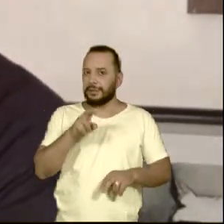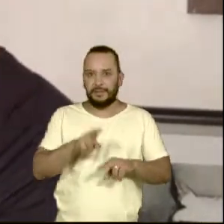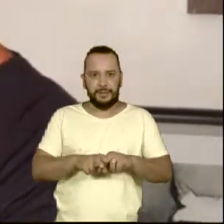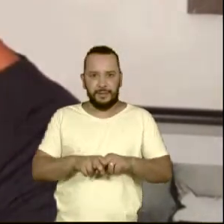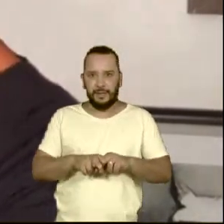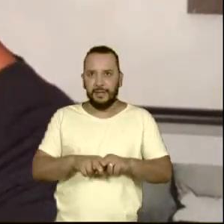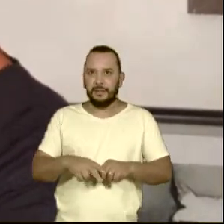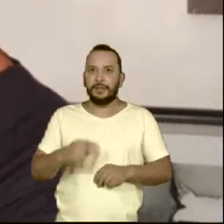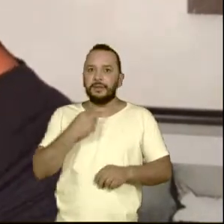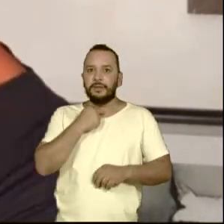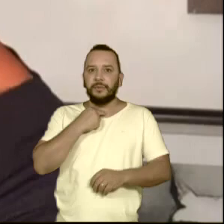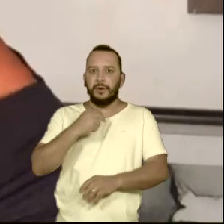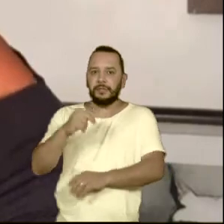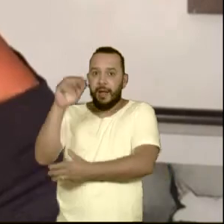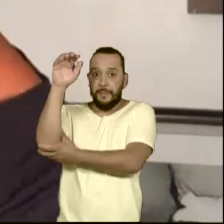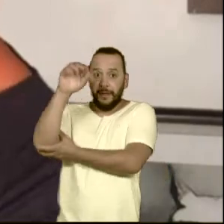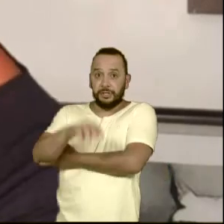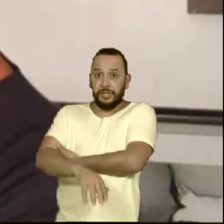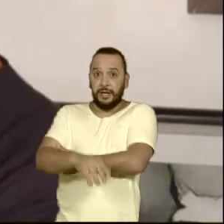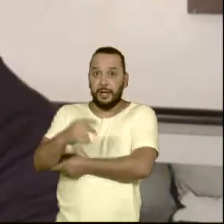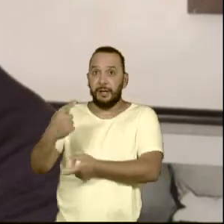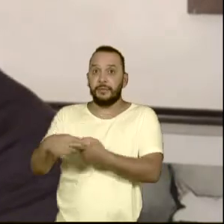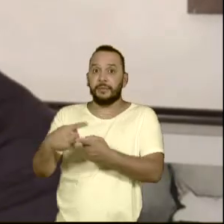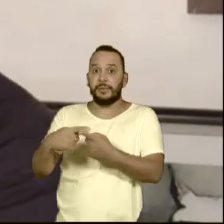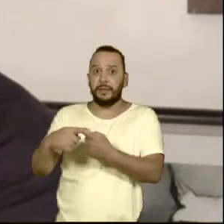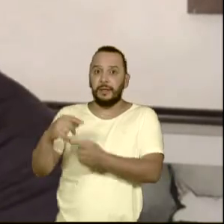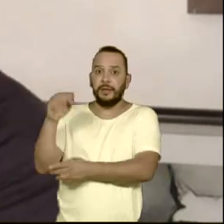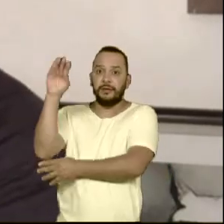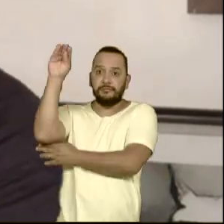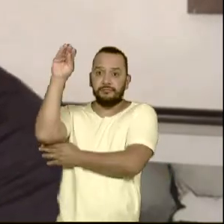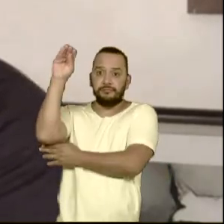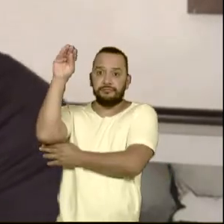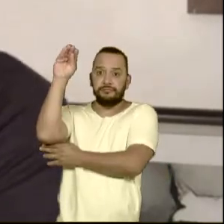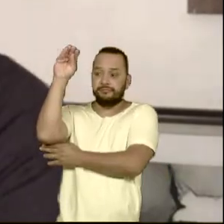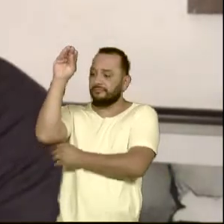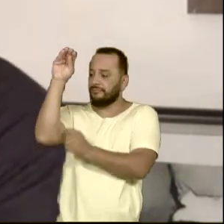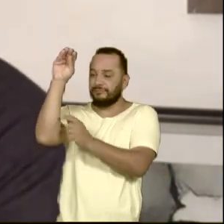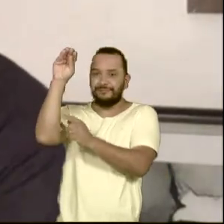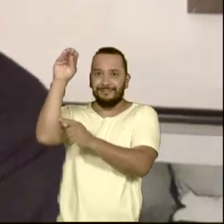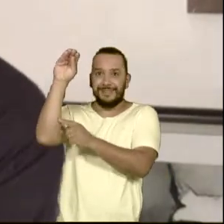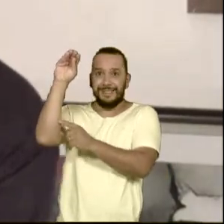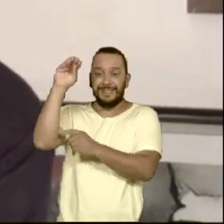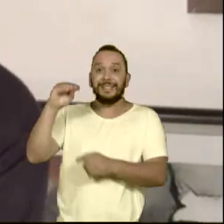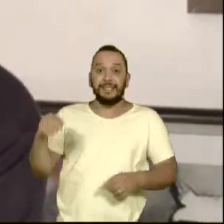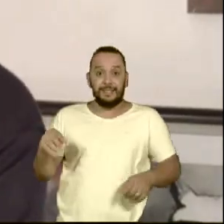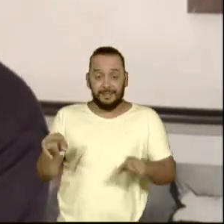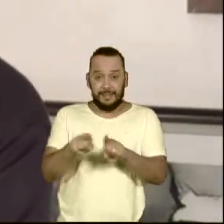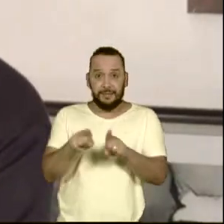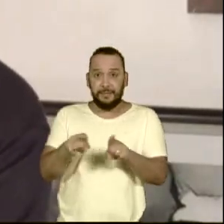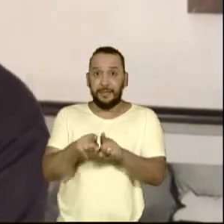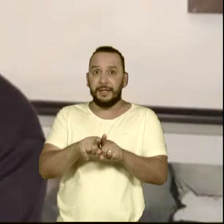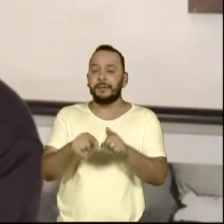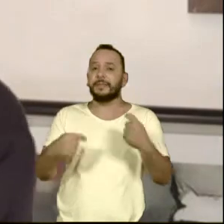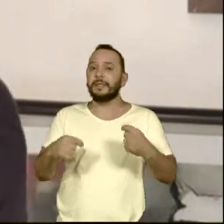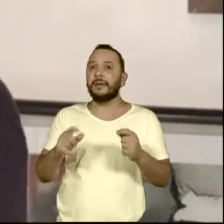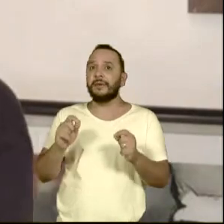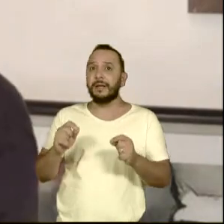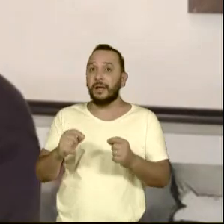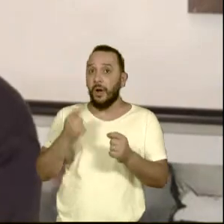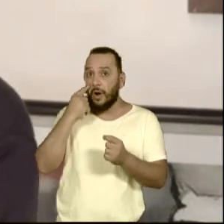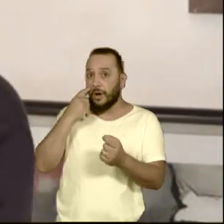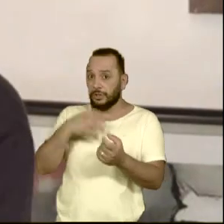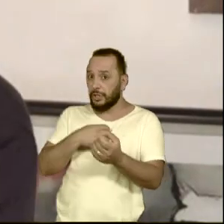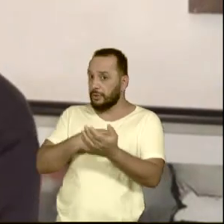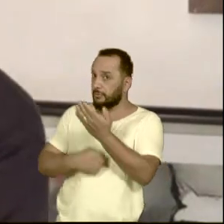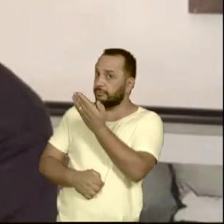você não pode mais abaixar o seu braço, porque ia marcar o pescoço do boneco. E você, para manipular o Garibaldo, você tinha que estar com o braço